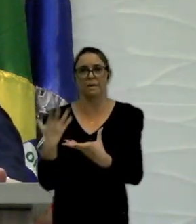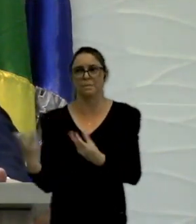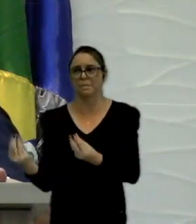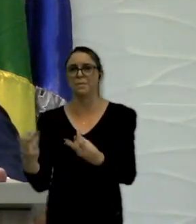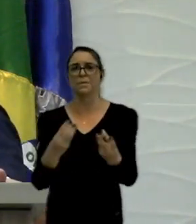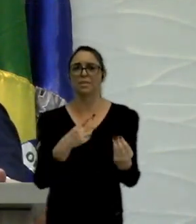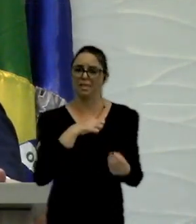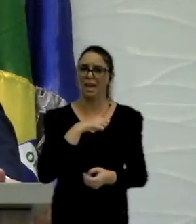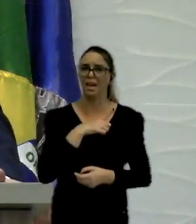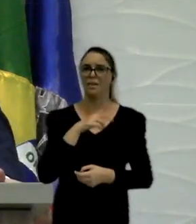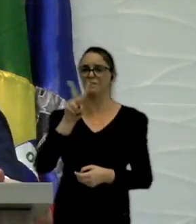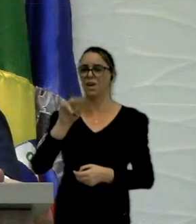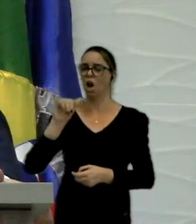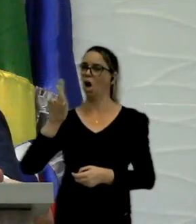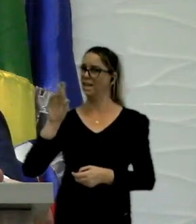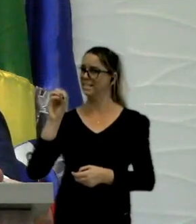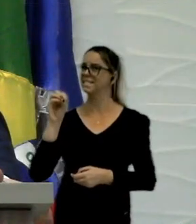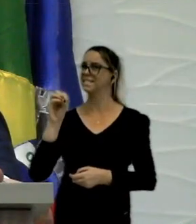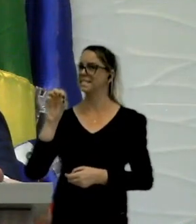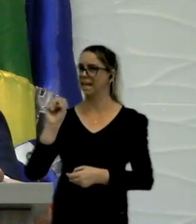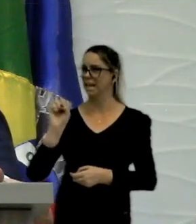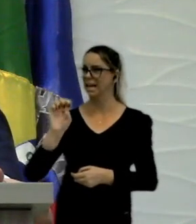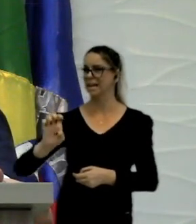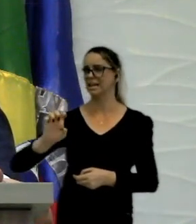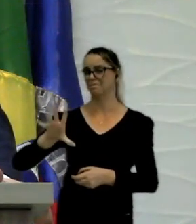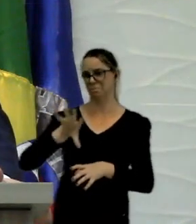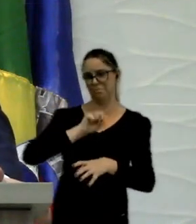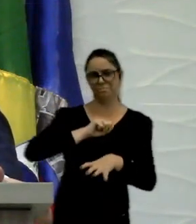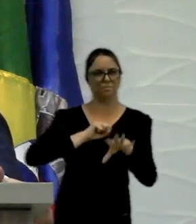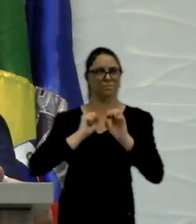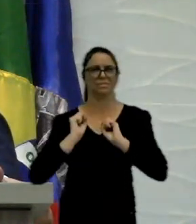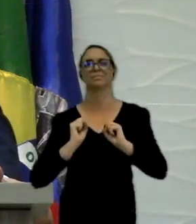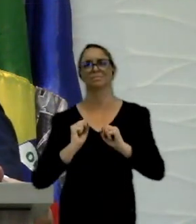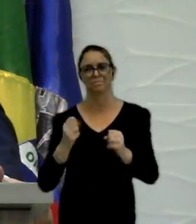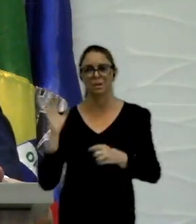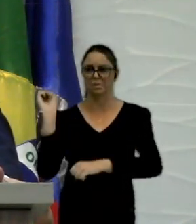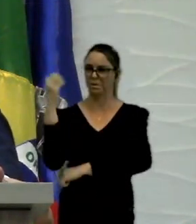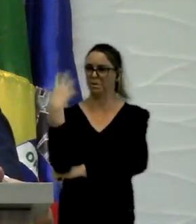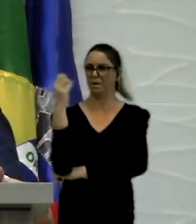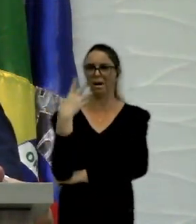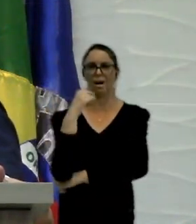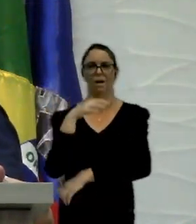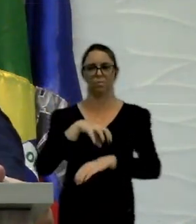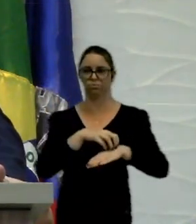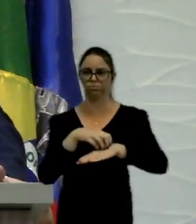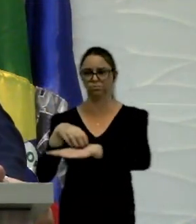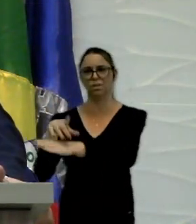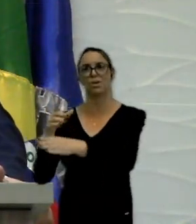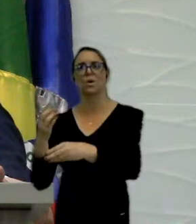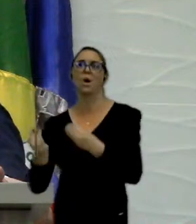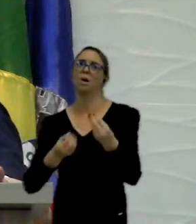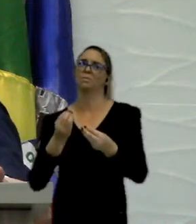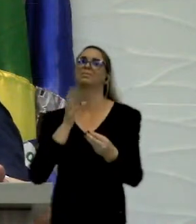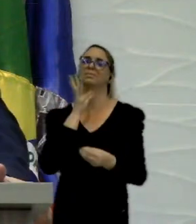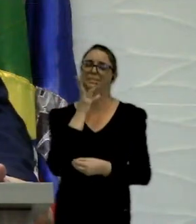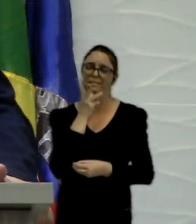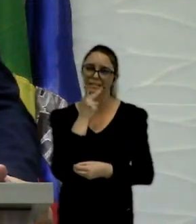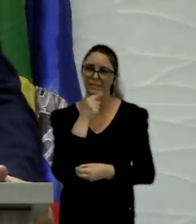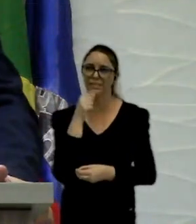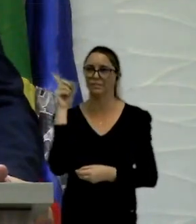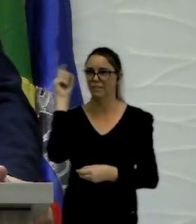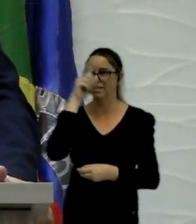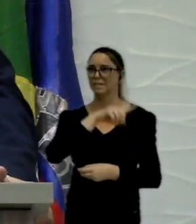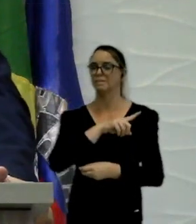virose. Veja a situação da central de regulação. O quanto essa ambulância andou e o quanto desfavoreceu para que esse carro estivesse